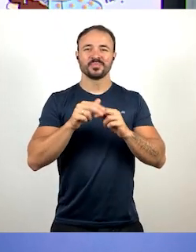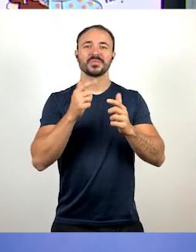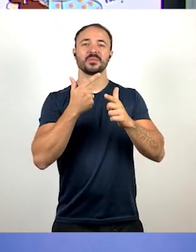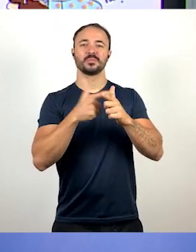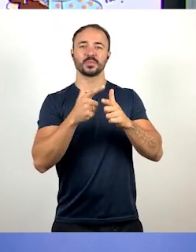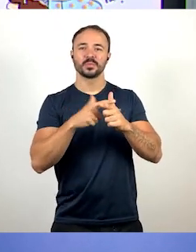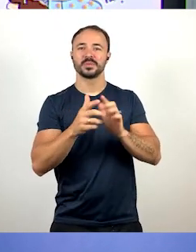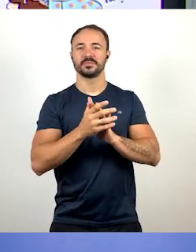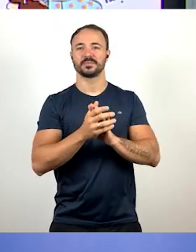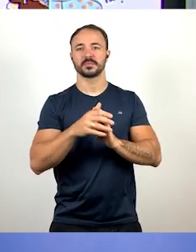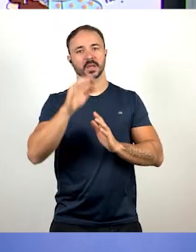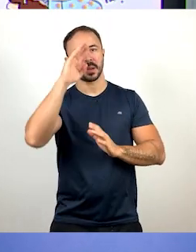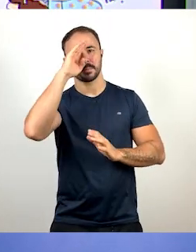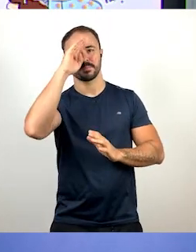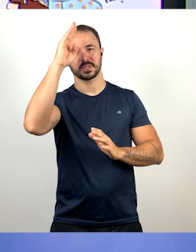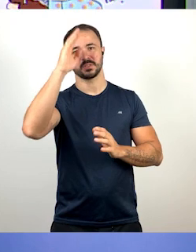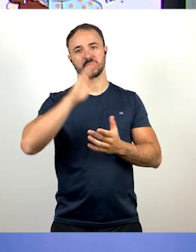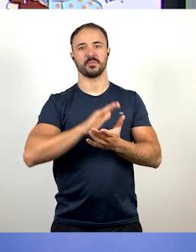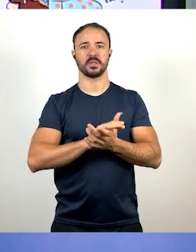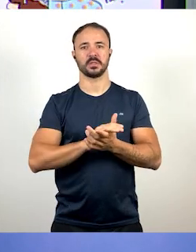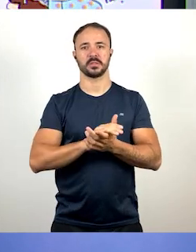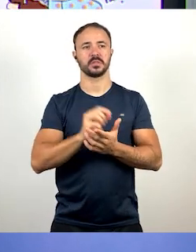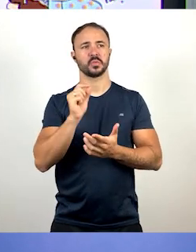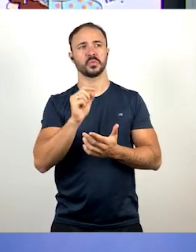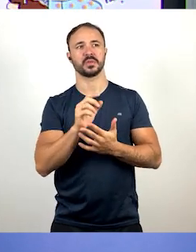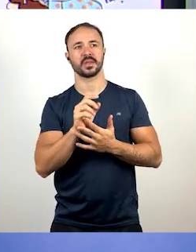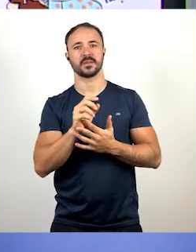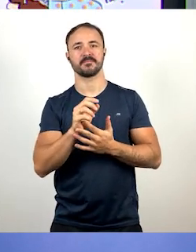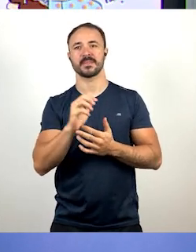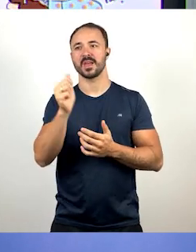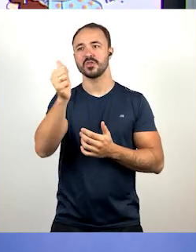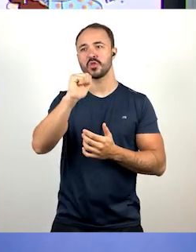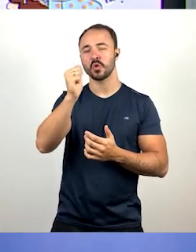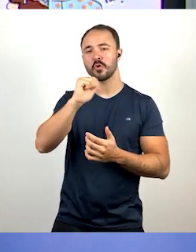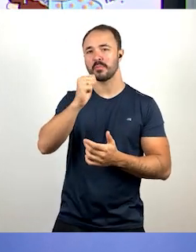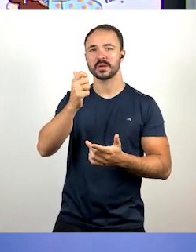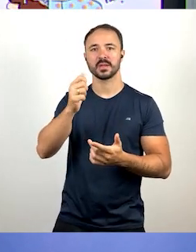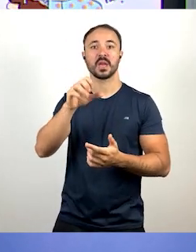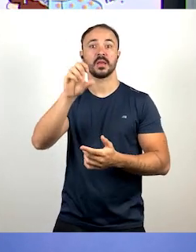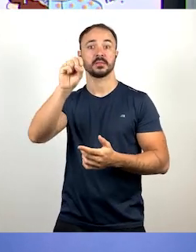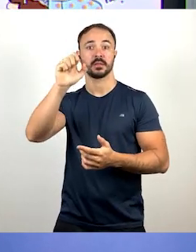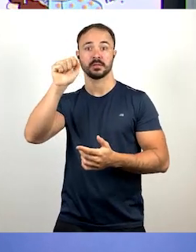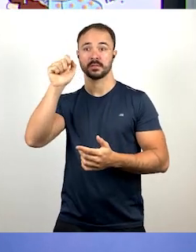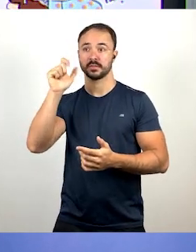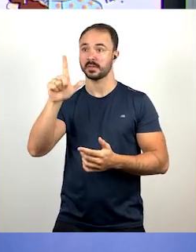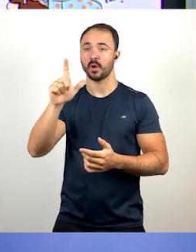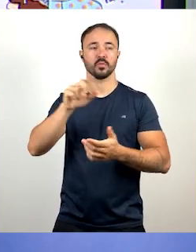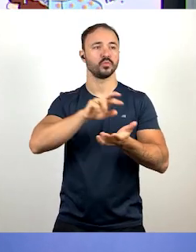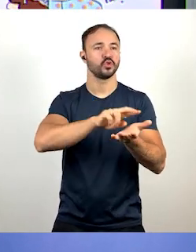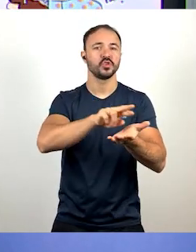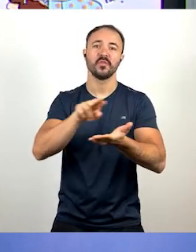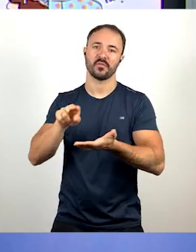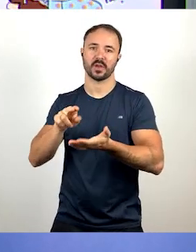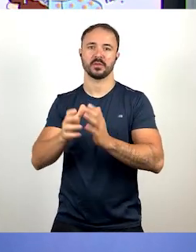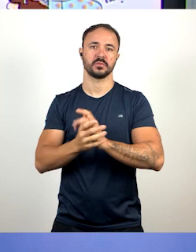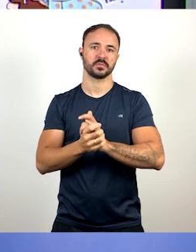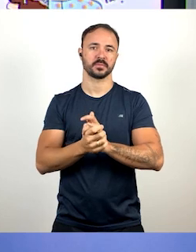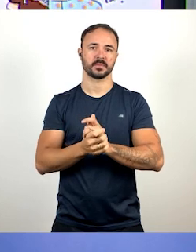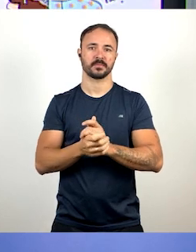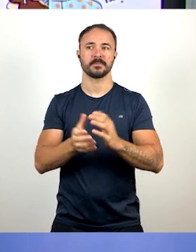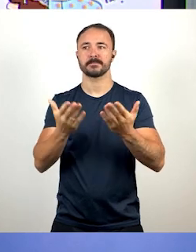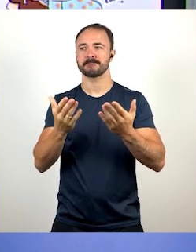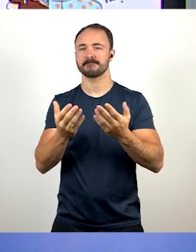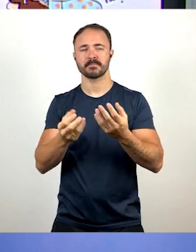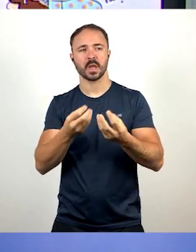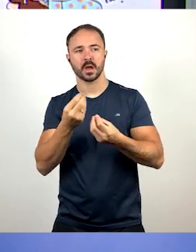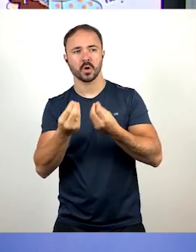dá principalmente pelo consumo excessivo de sais. Como esses sais